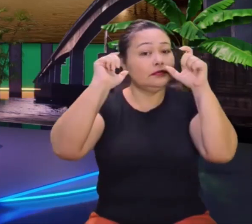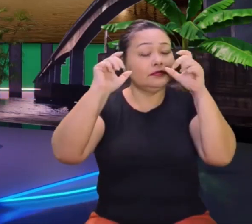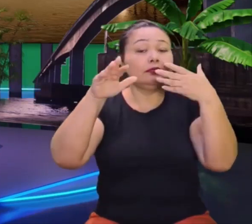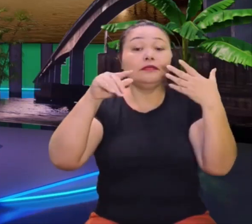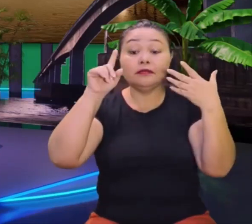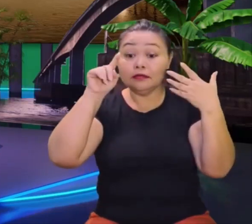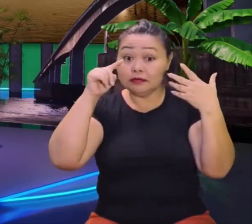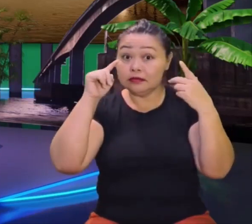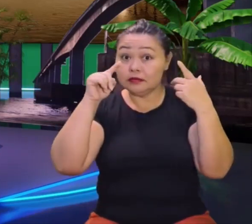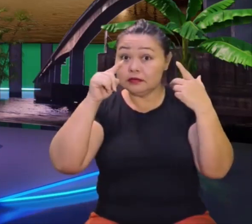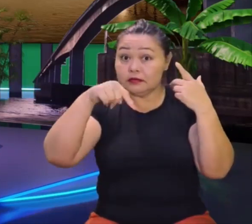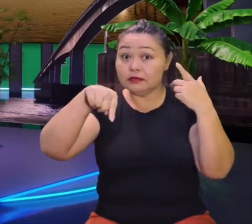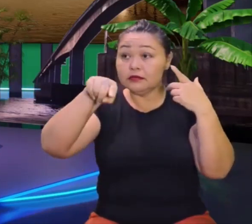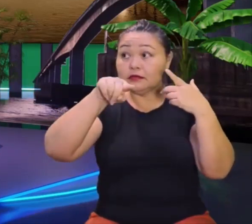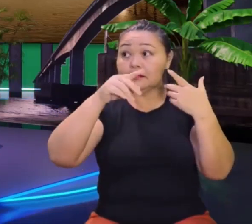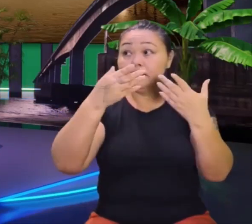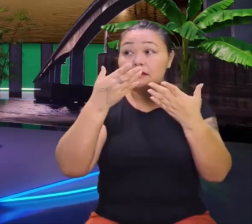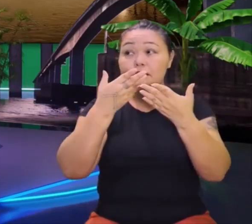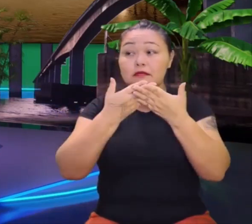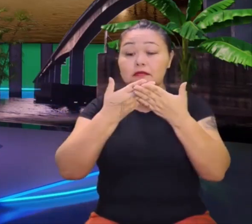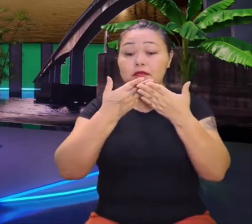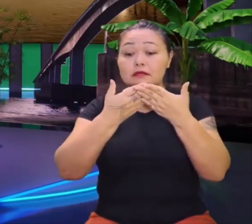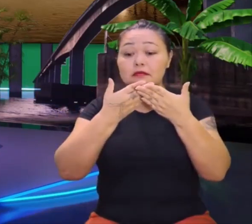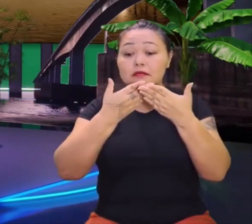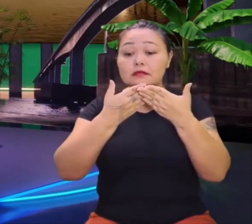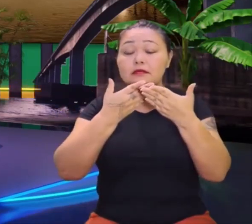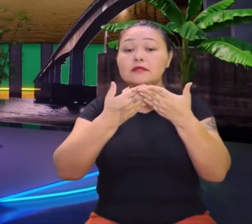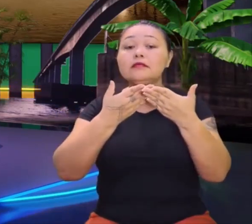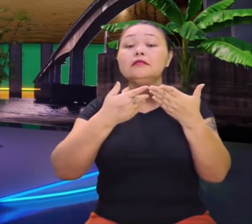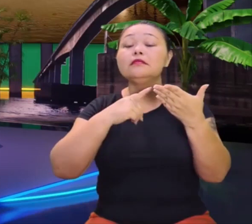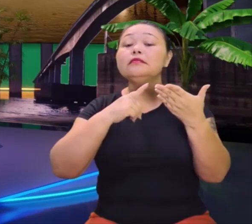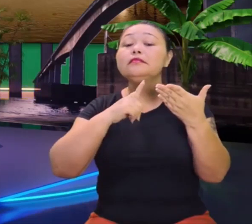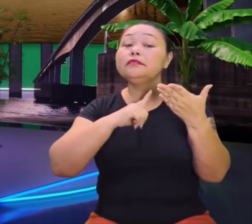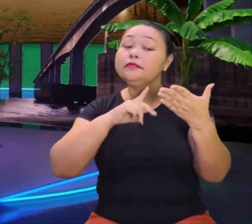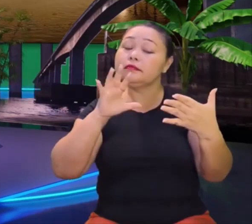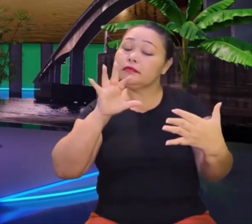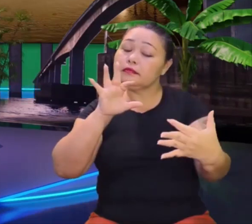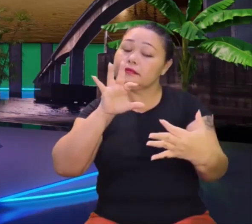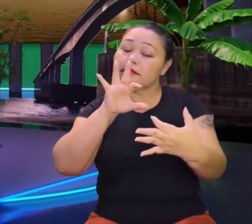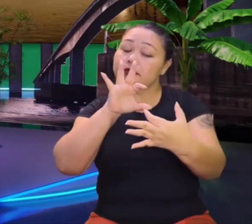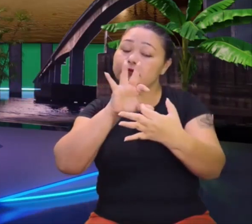são aulas que têm a ver com a nossa realidade